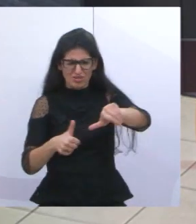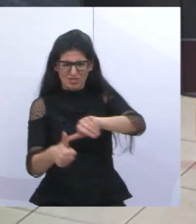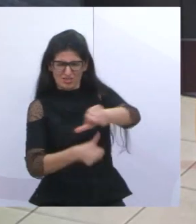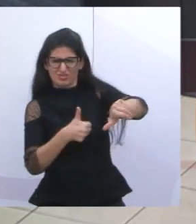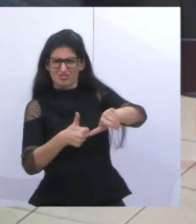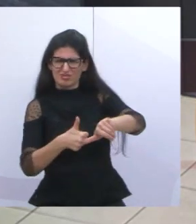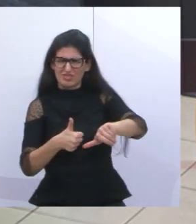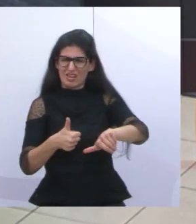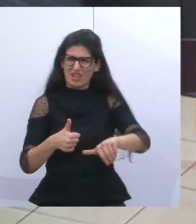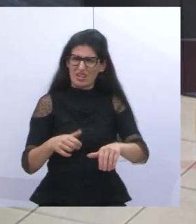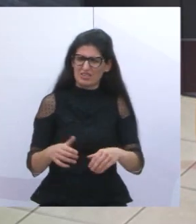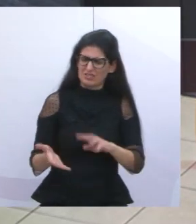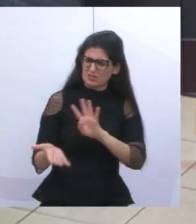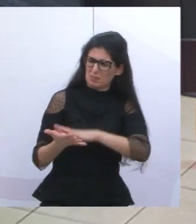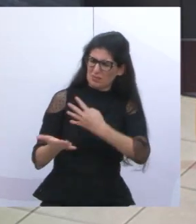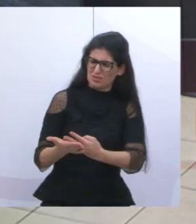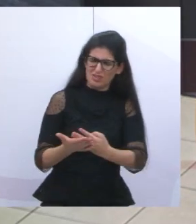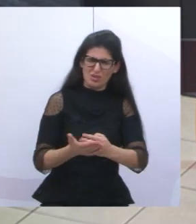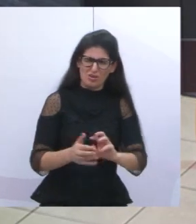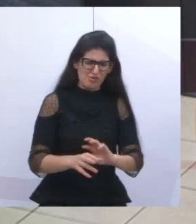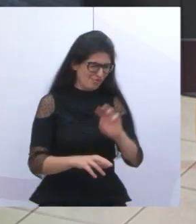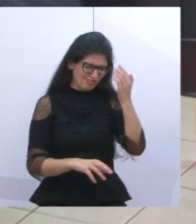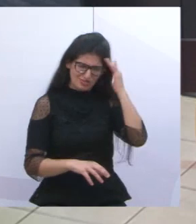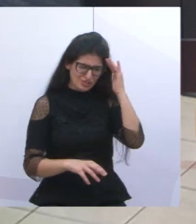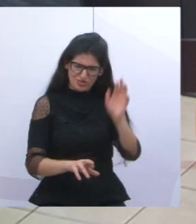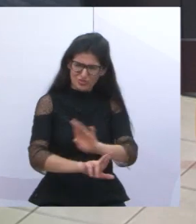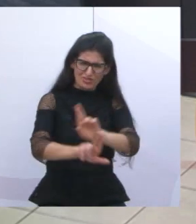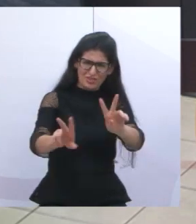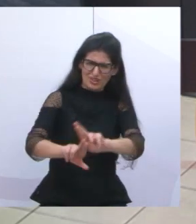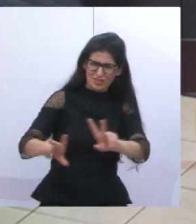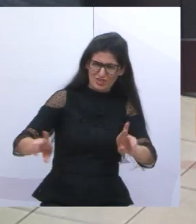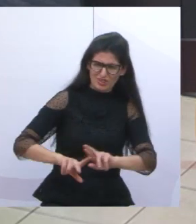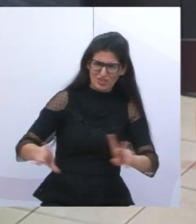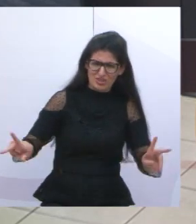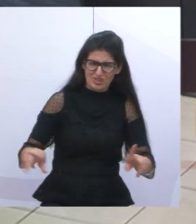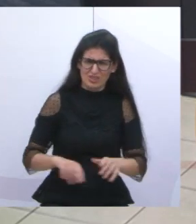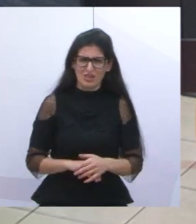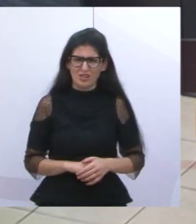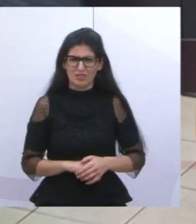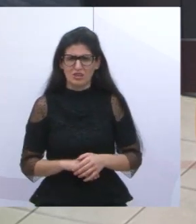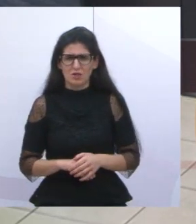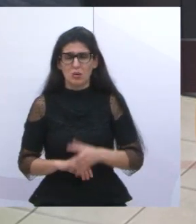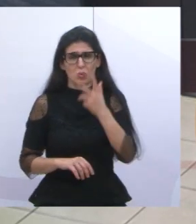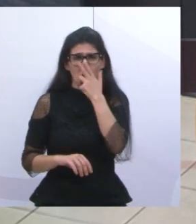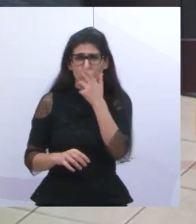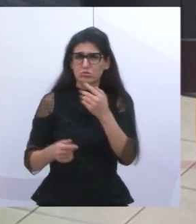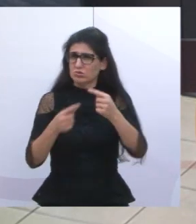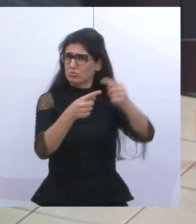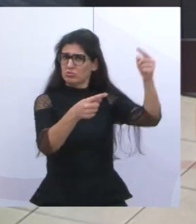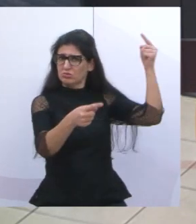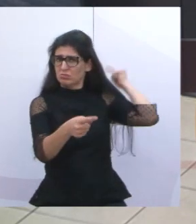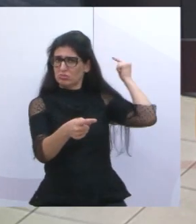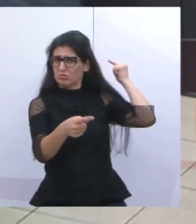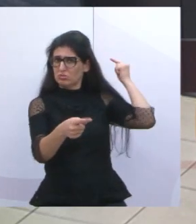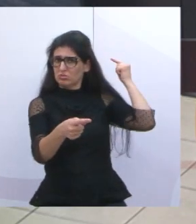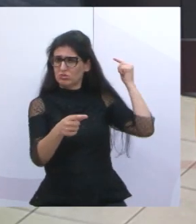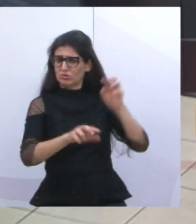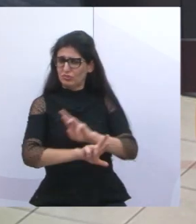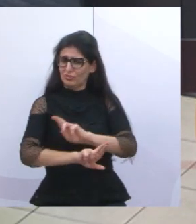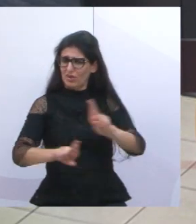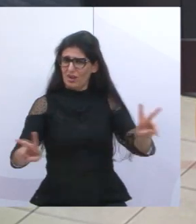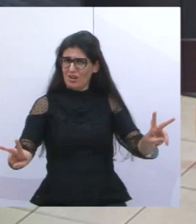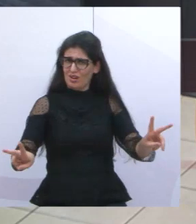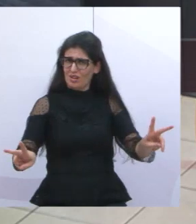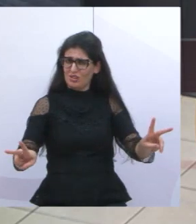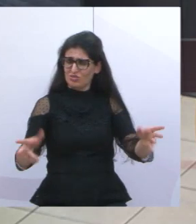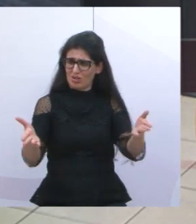o entendimento. Na época, eu acho que vocês fizeram, talvez esse fosse o entendimento correto na época, mas não é mais nesse momento. E